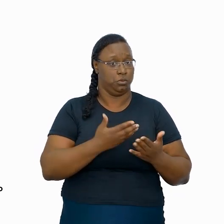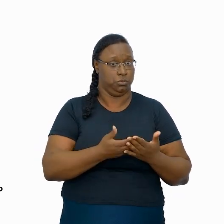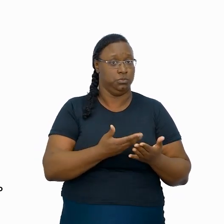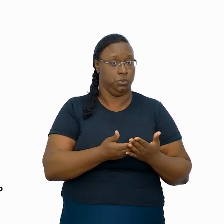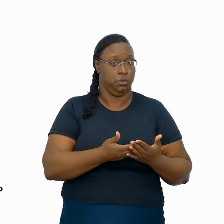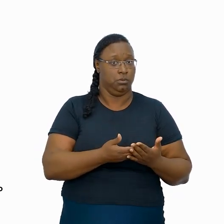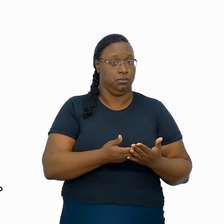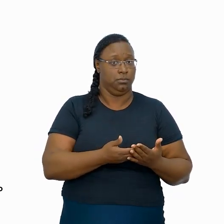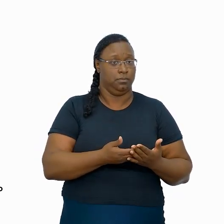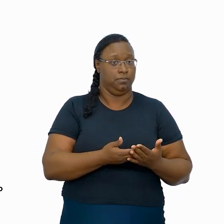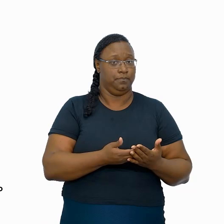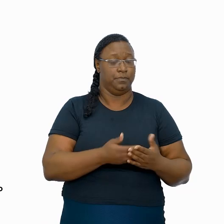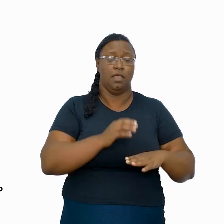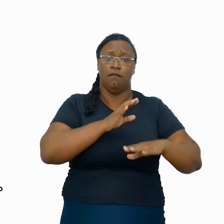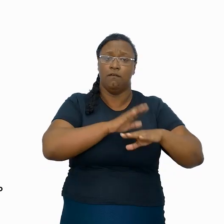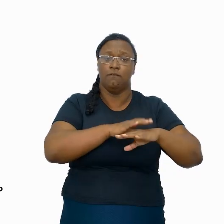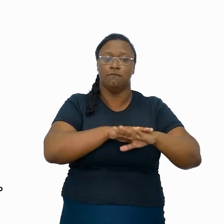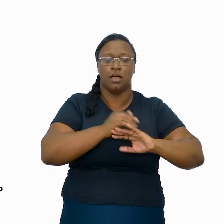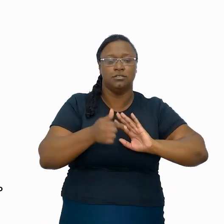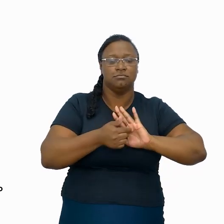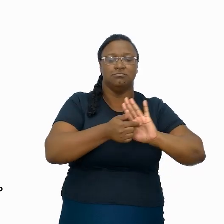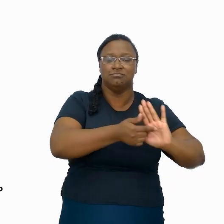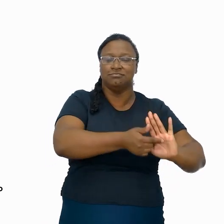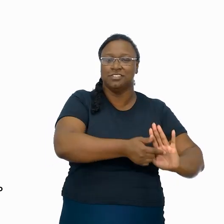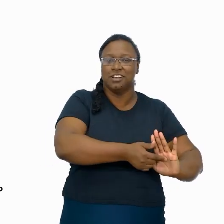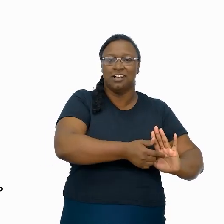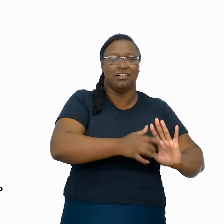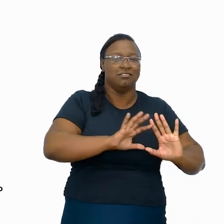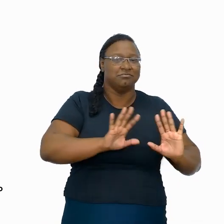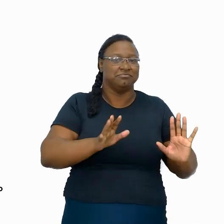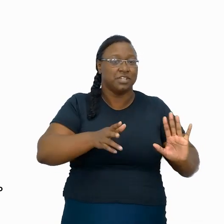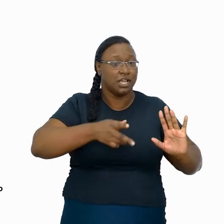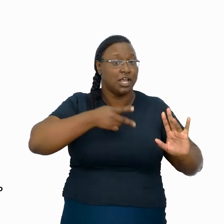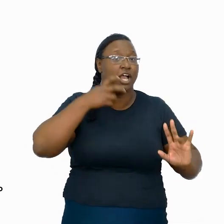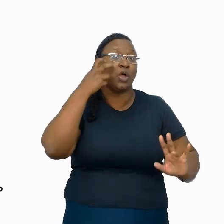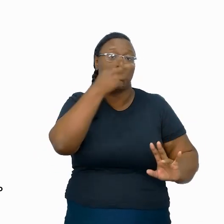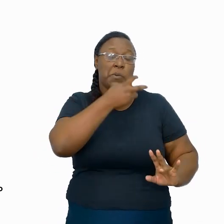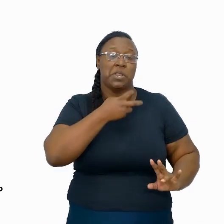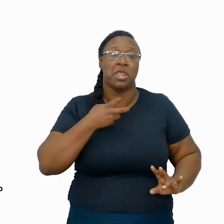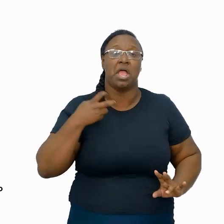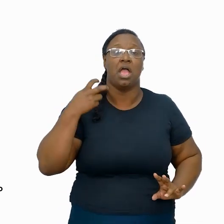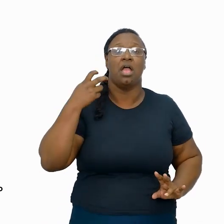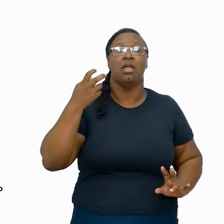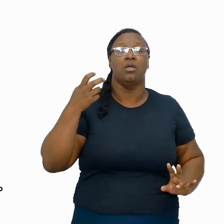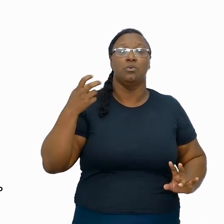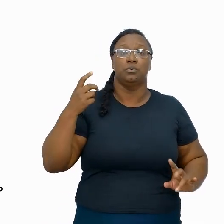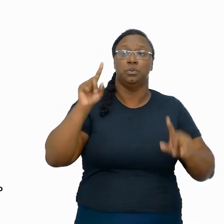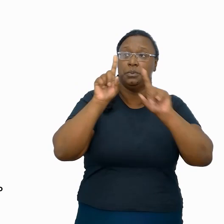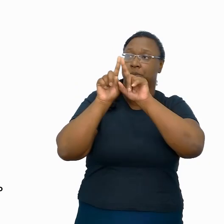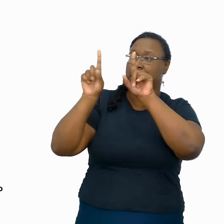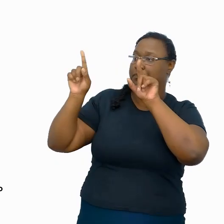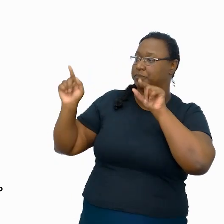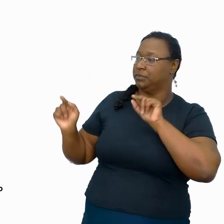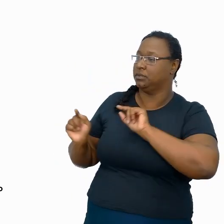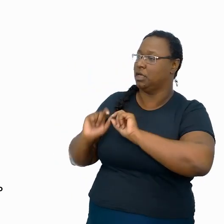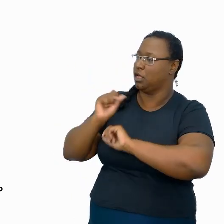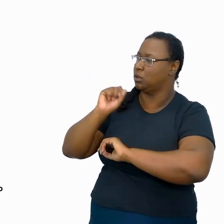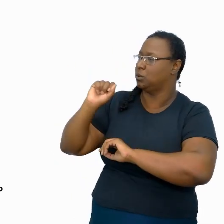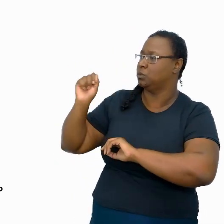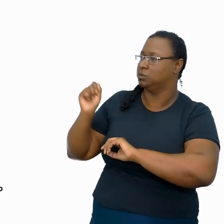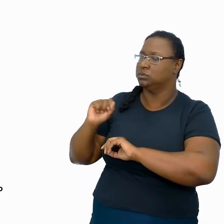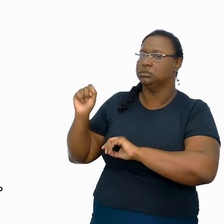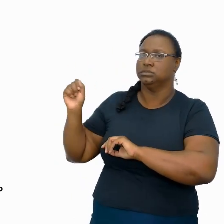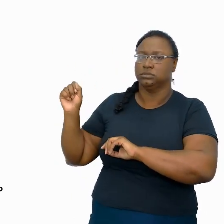gente faz essa exposição, né? Pode ser uma exposição oral, pode ser uma exposição na lousa. E